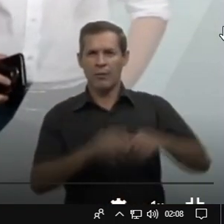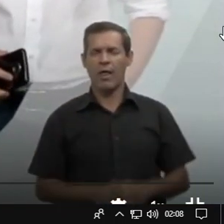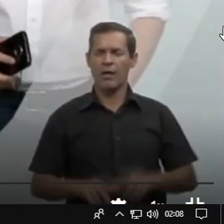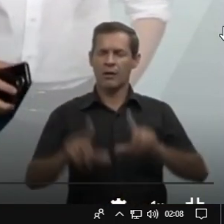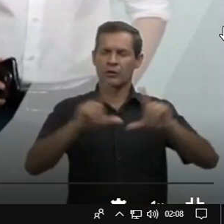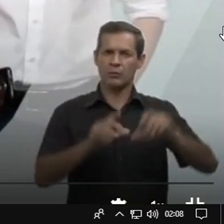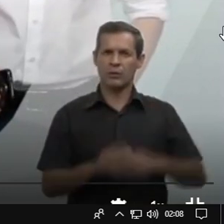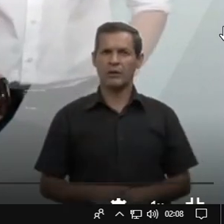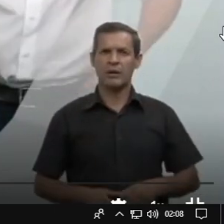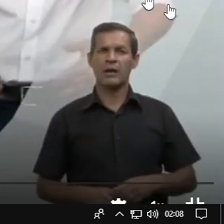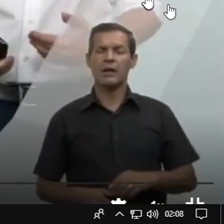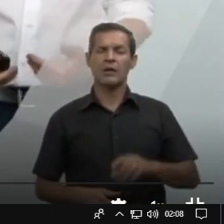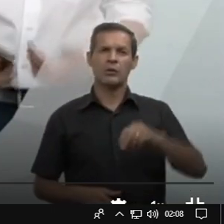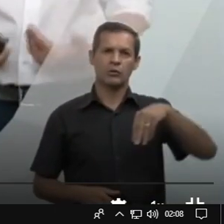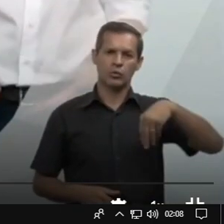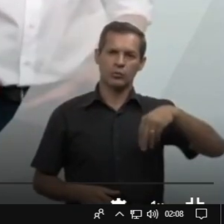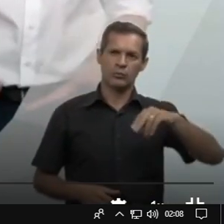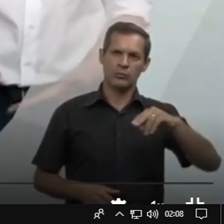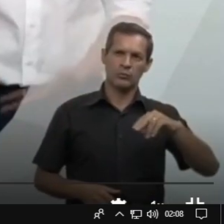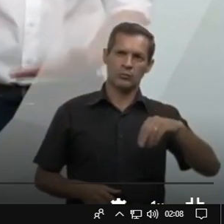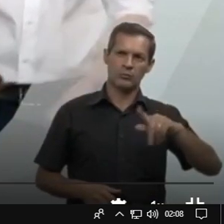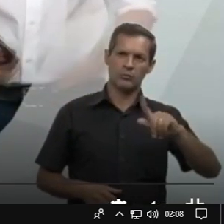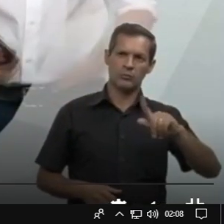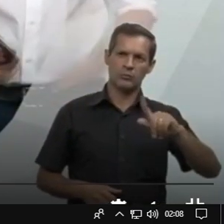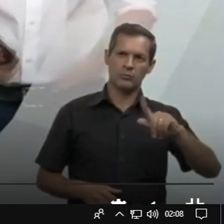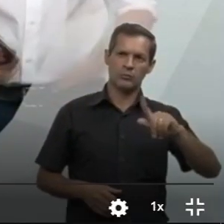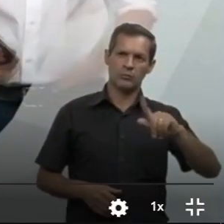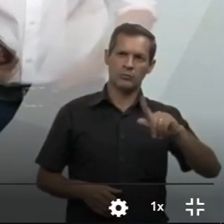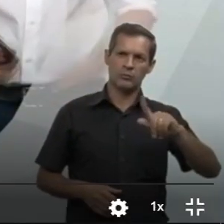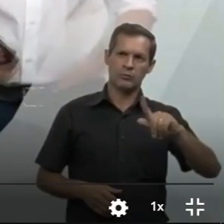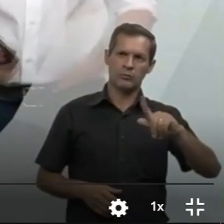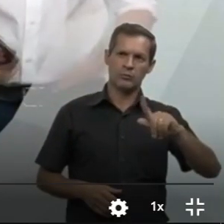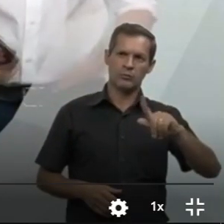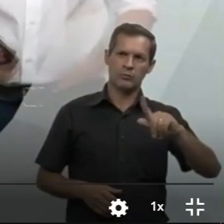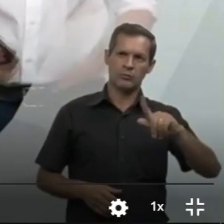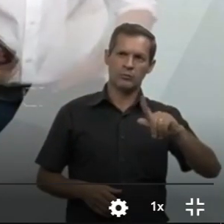no programa do Laureano Muck. Eu me sinto lisonjeado por ser o engenheiro